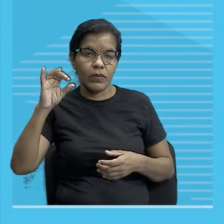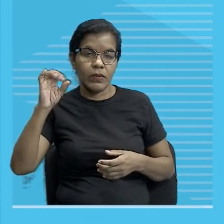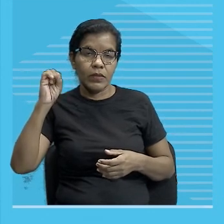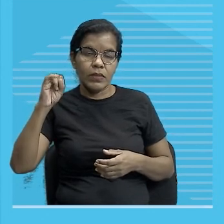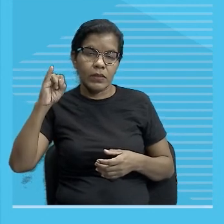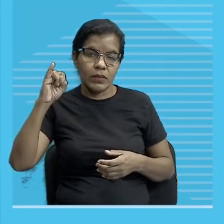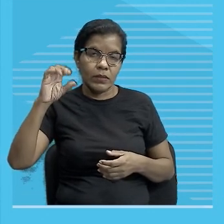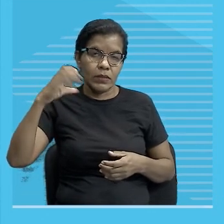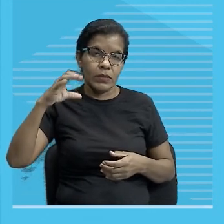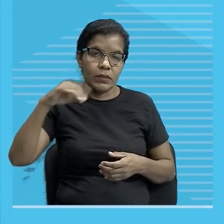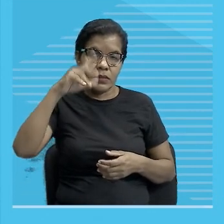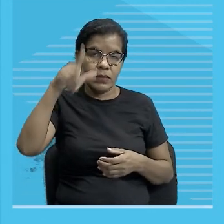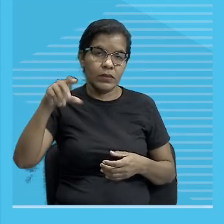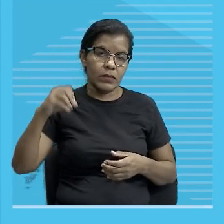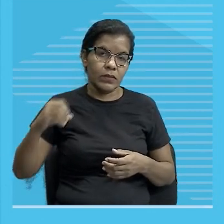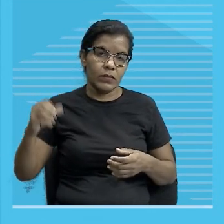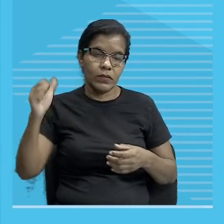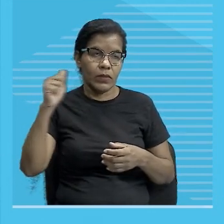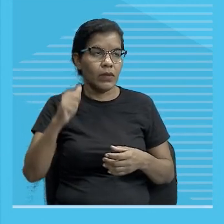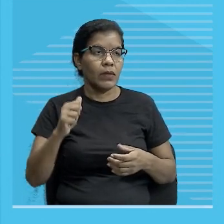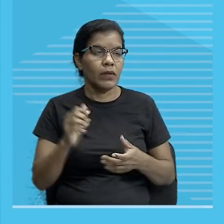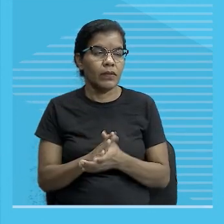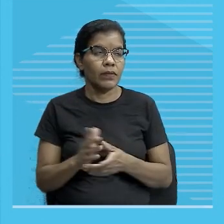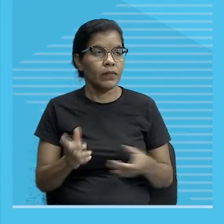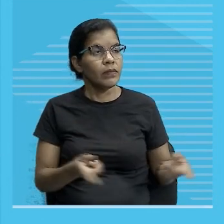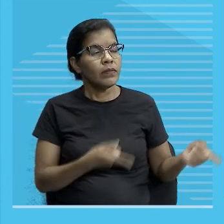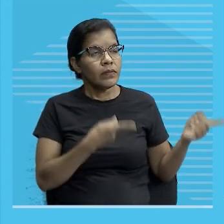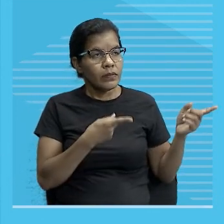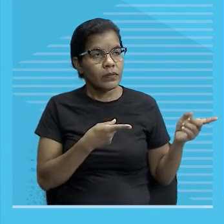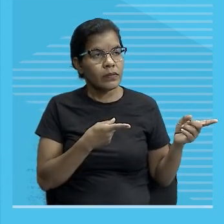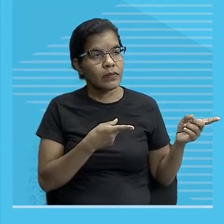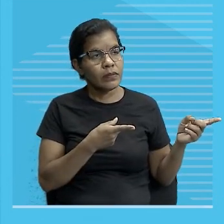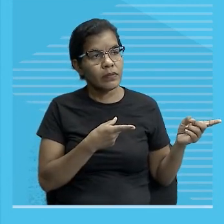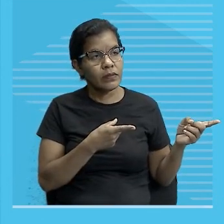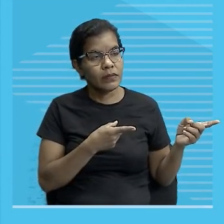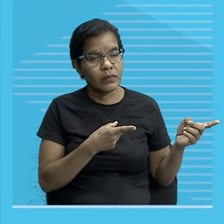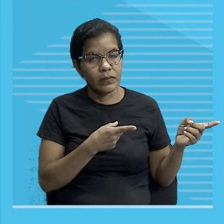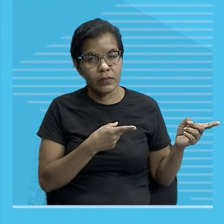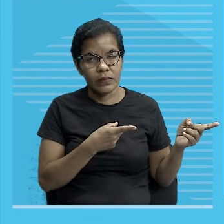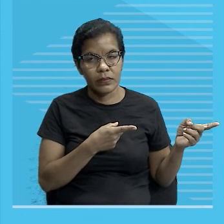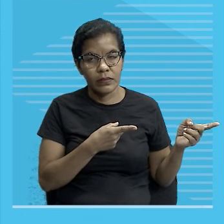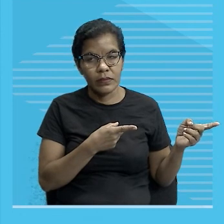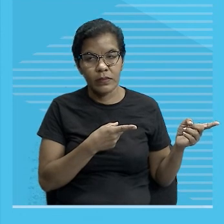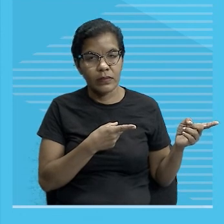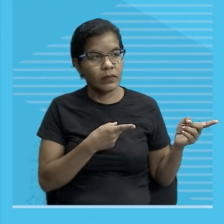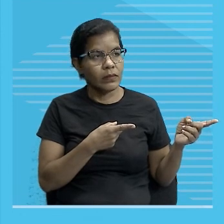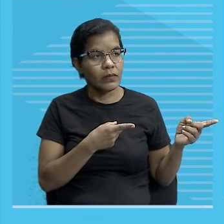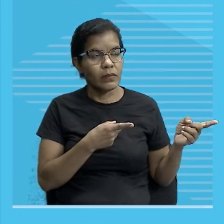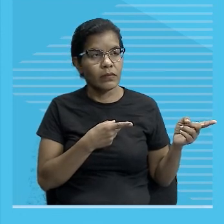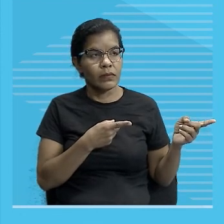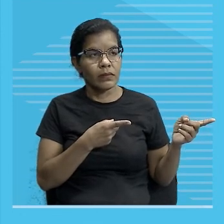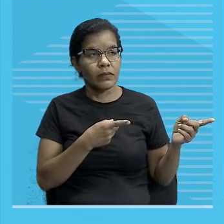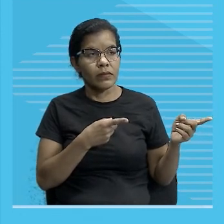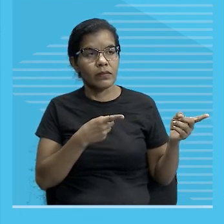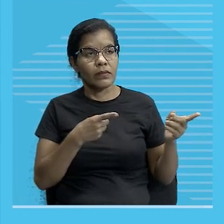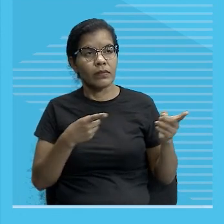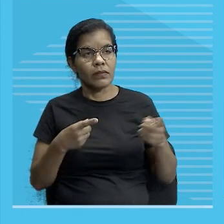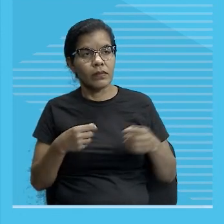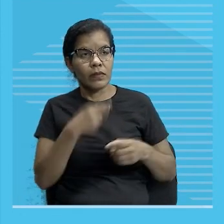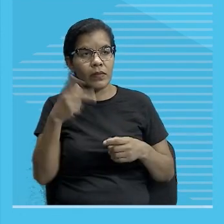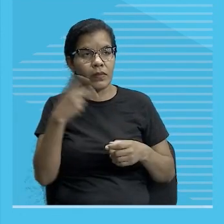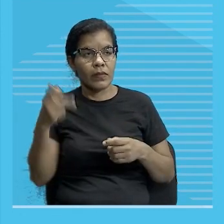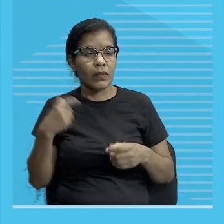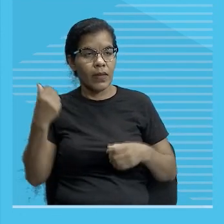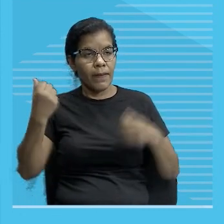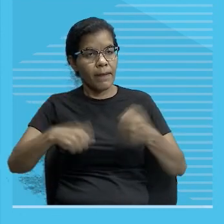vendo? Tá aprovado, né? Pronto. E aquela situação que eu falei pra você. É